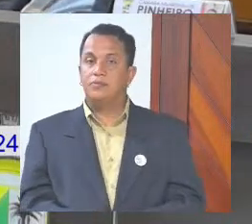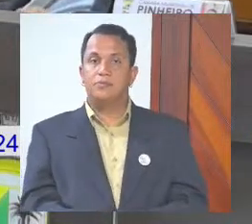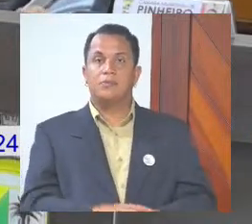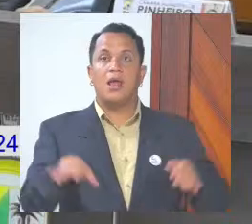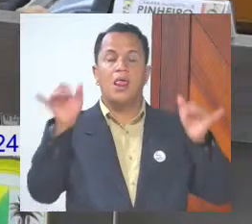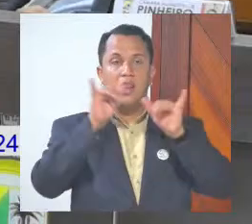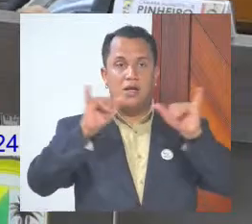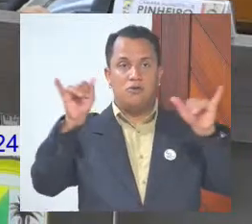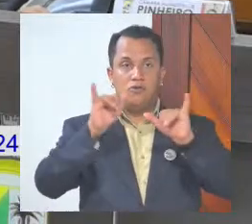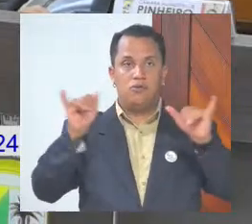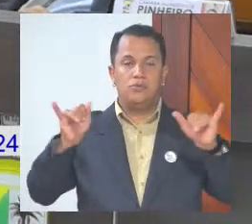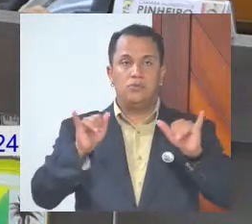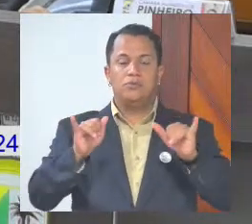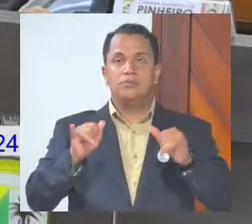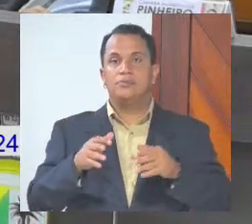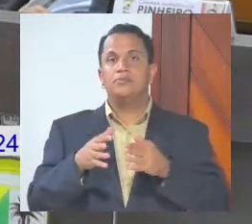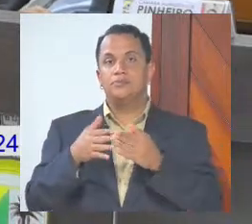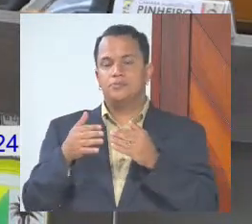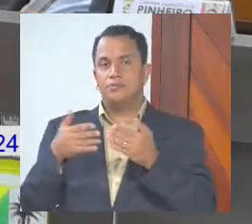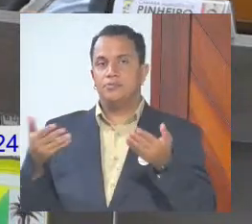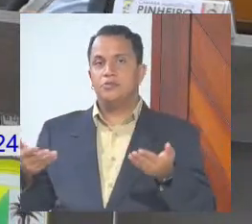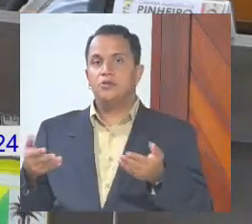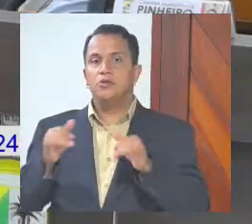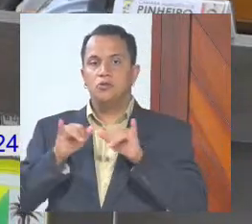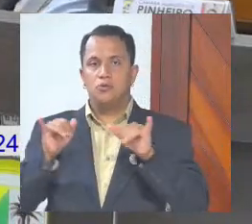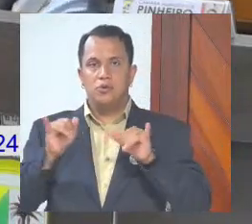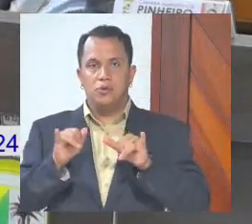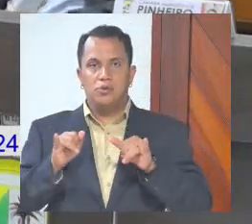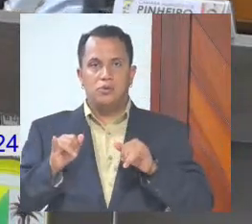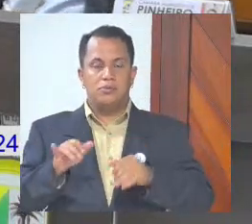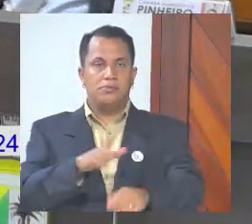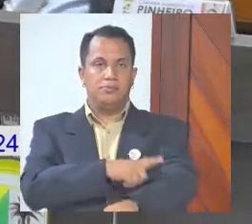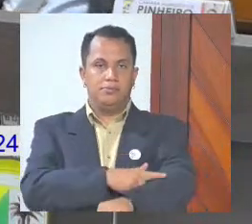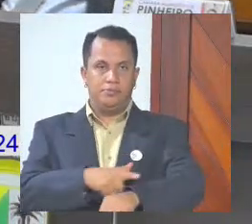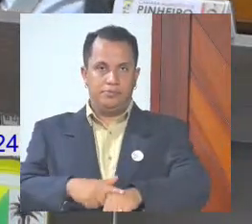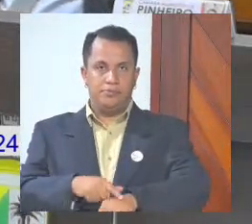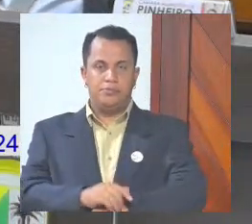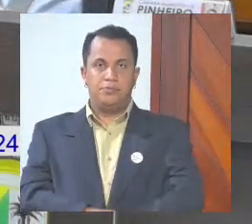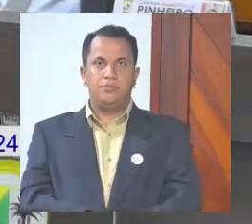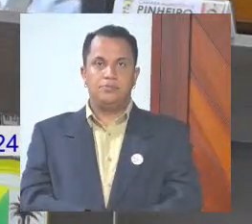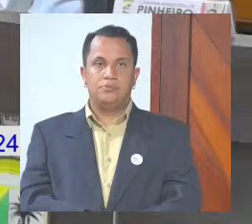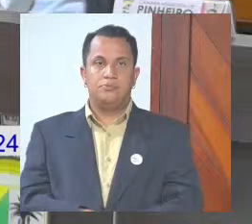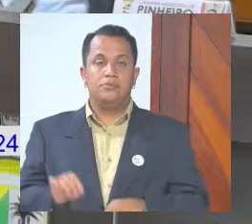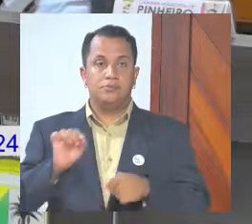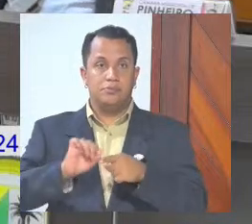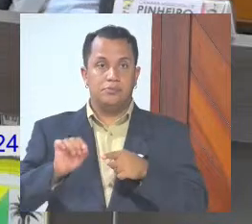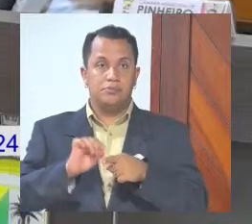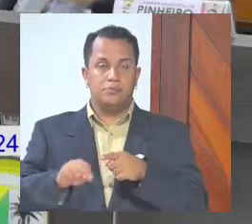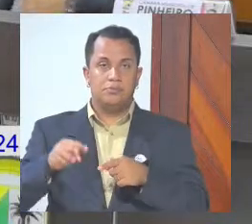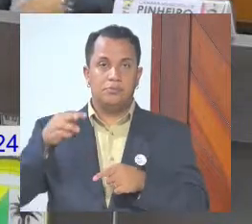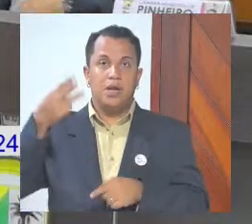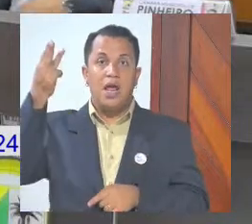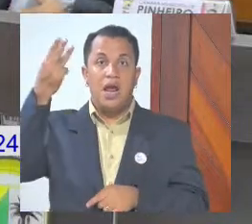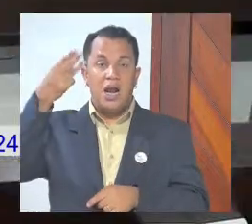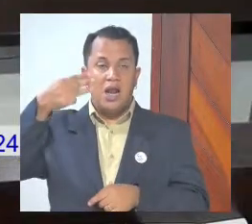Pronunciamento em prol da educação. Pinheiro Maranhão,